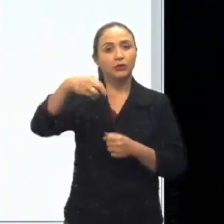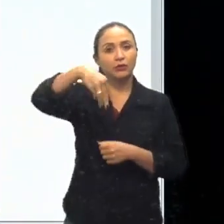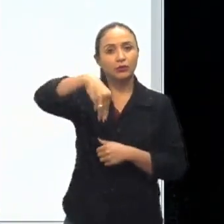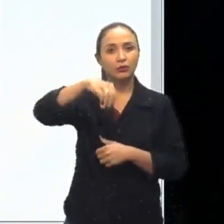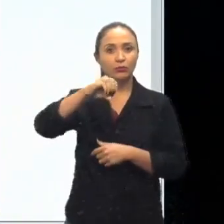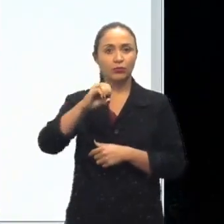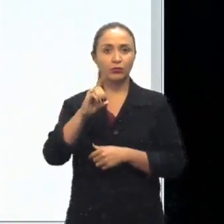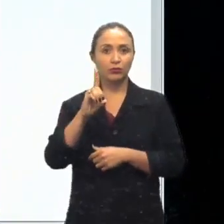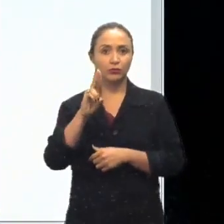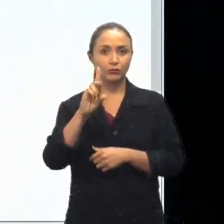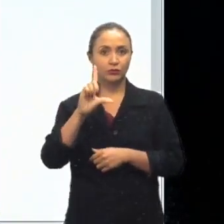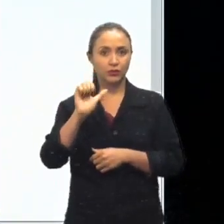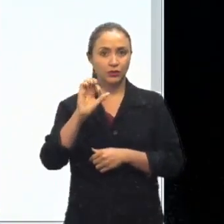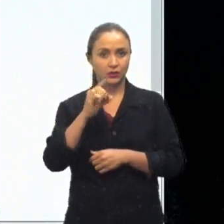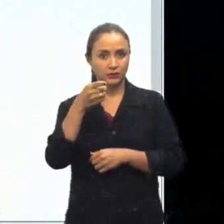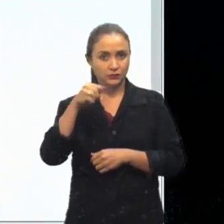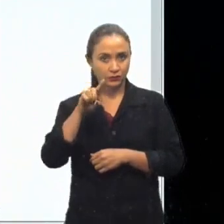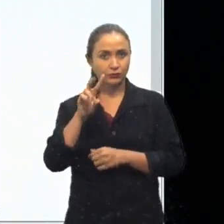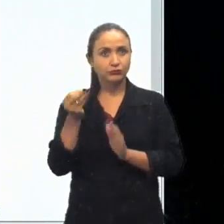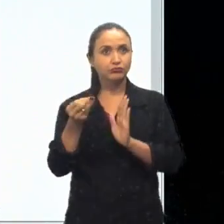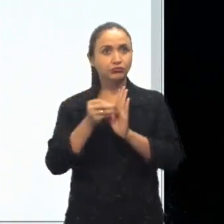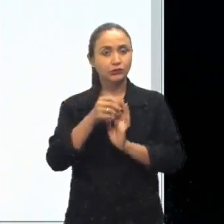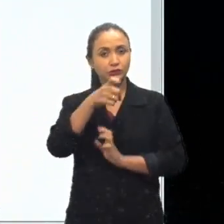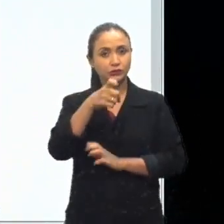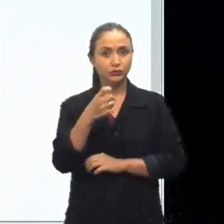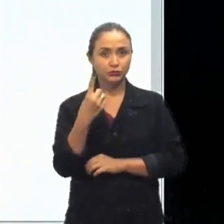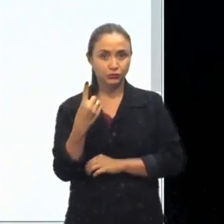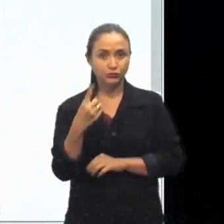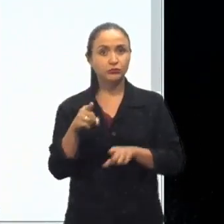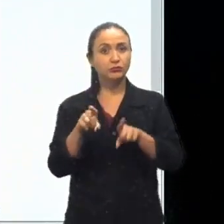a gente define um X1 e um